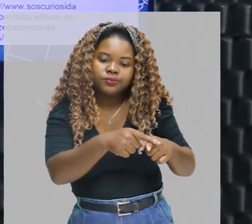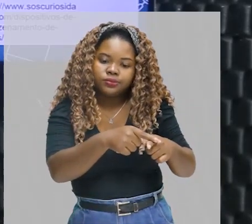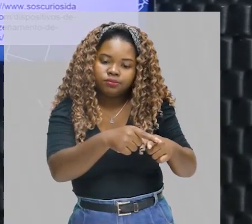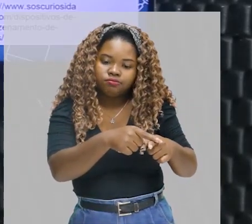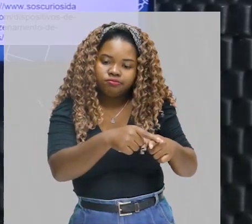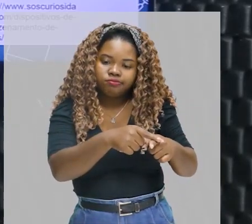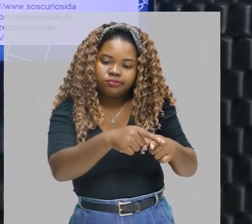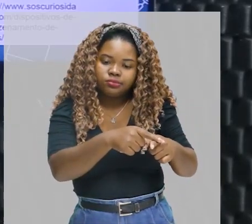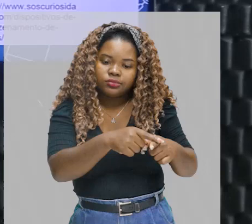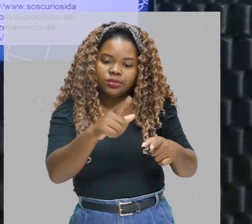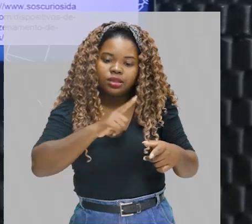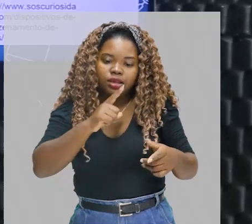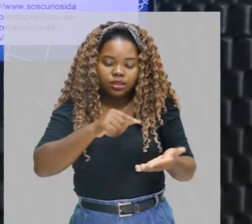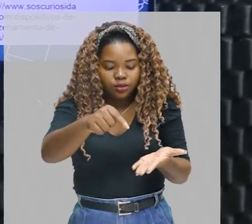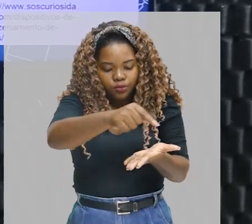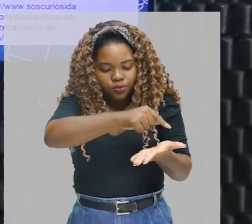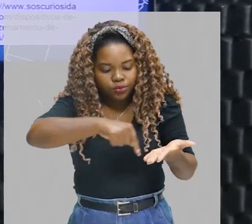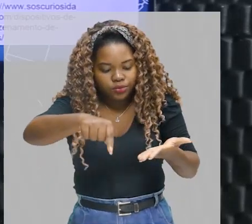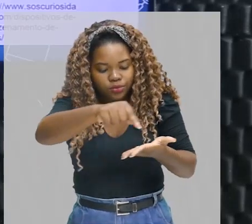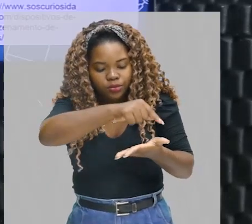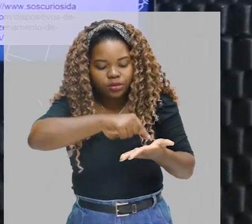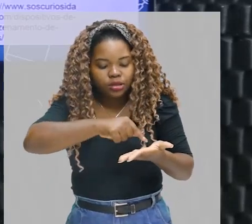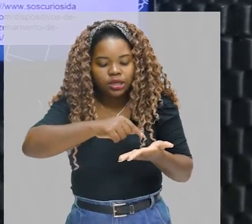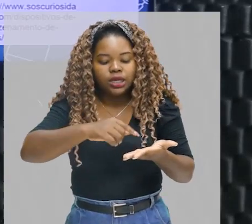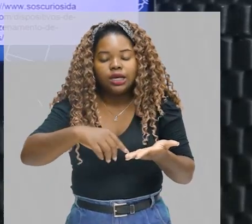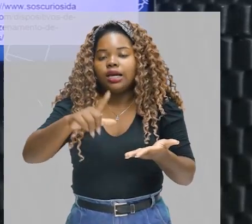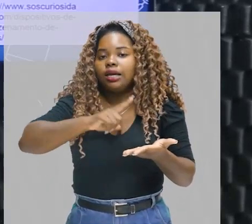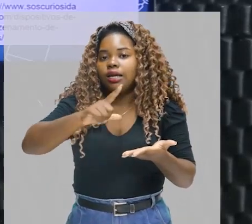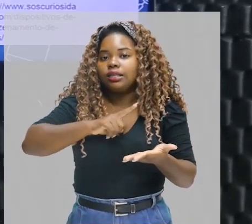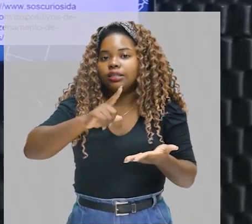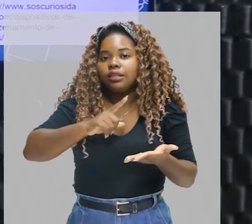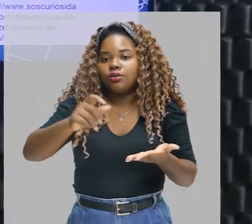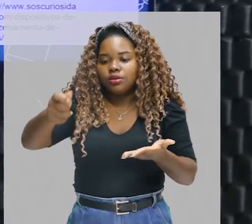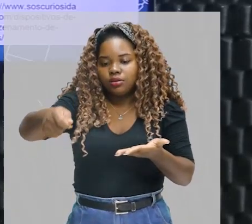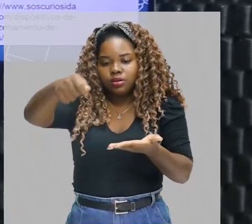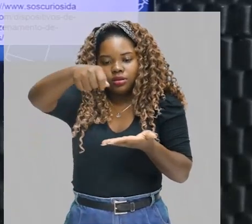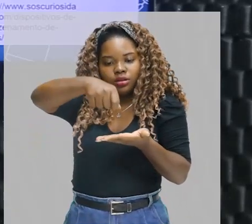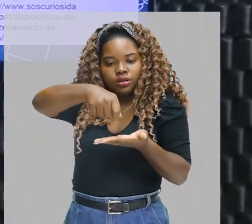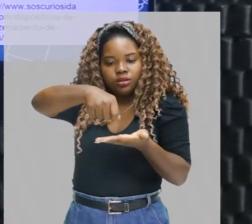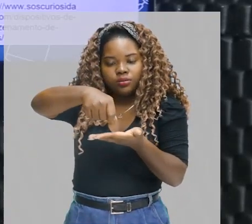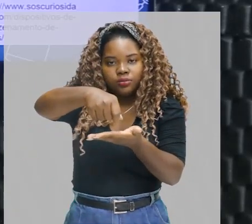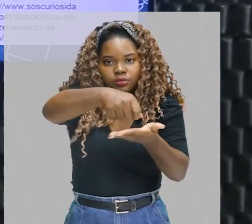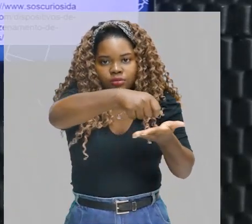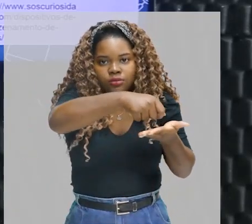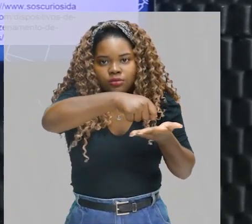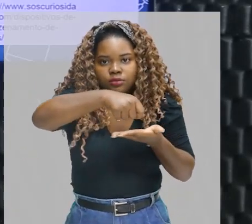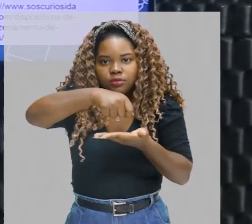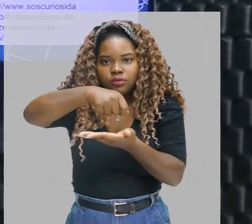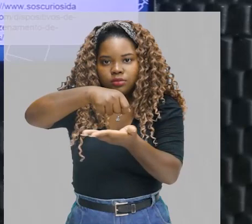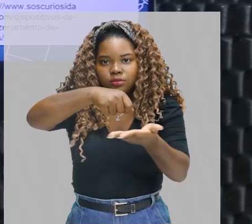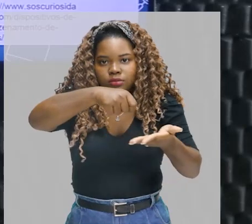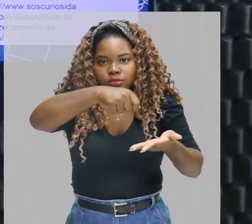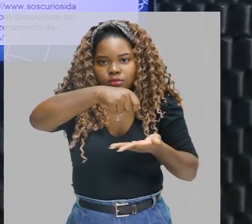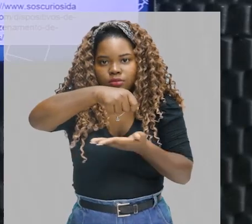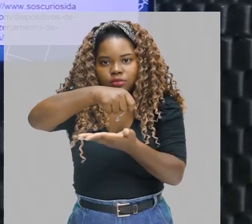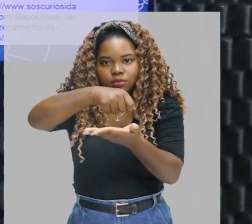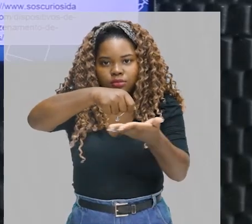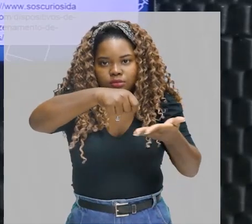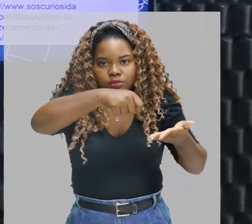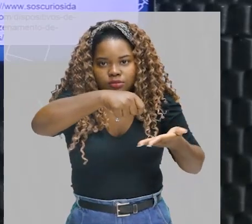certo? E nele há ranhuras, e essas ranhuras, elas trazem as informações, certo? Que ali é